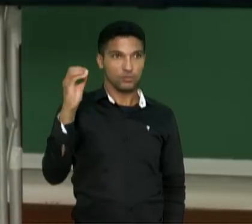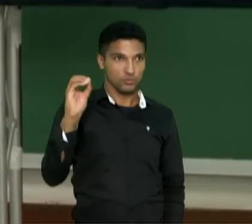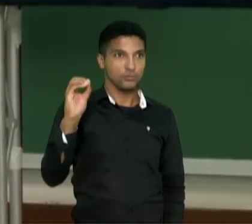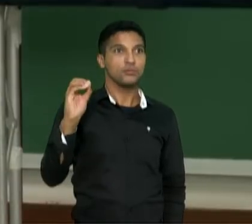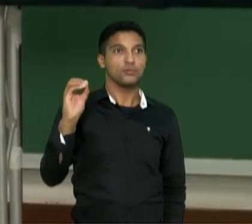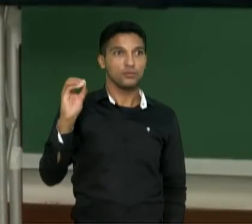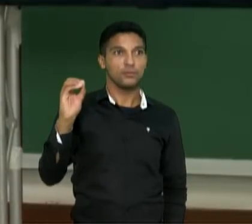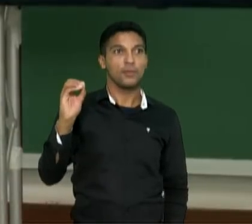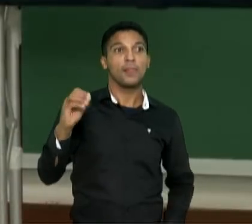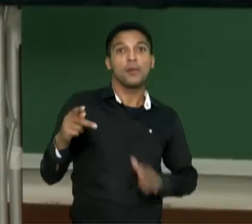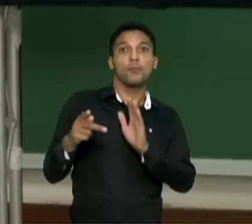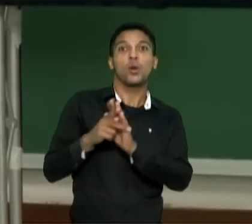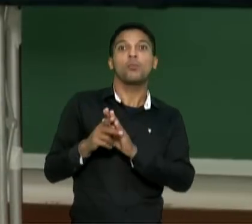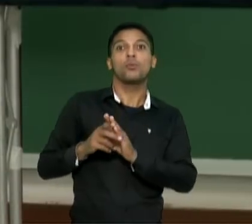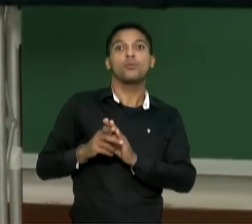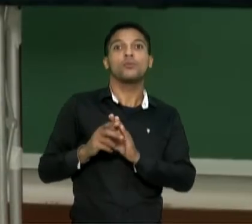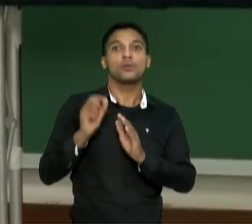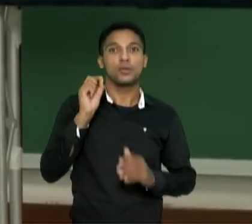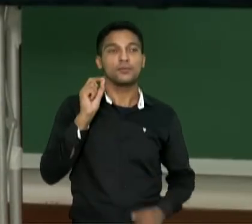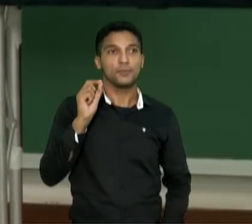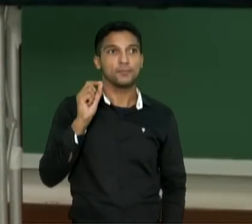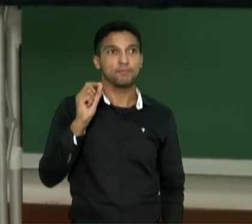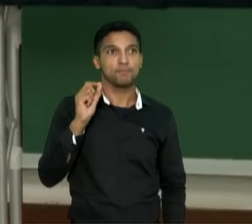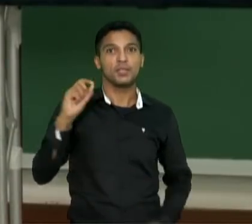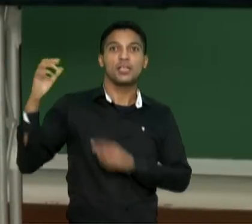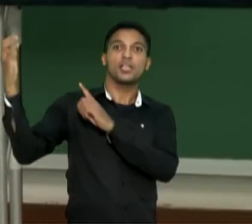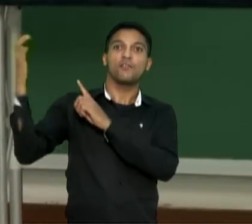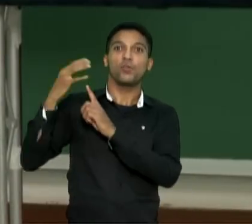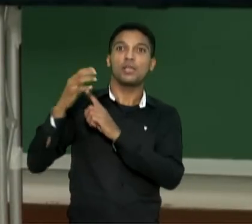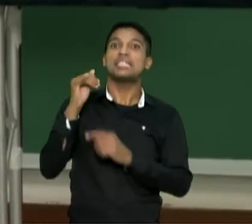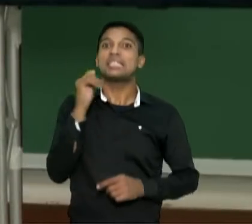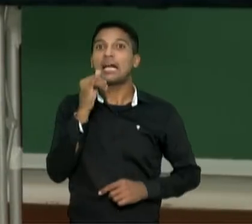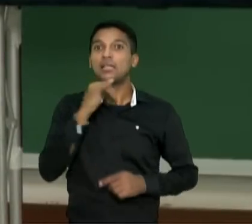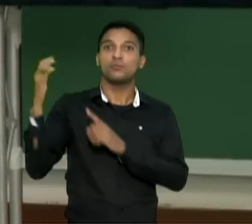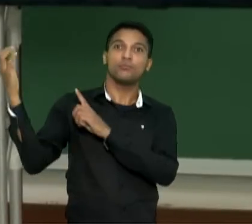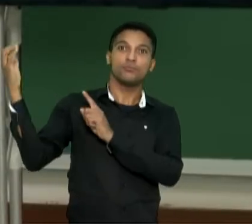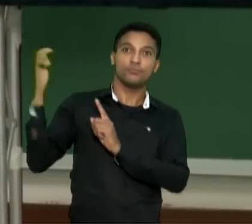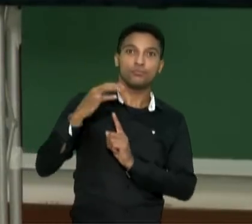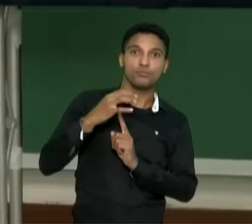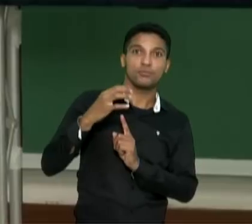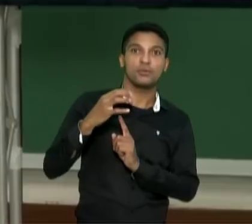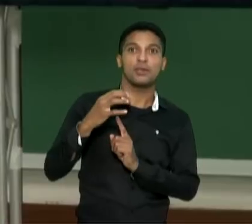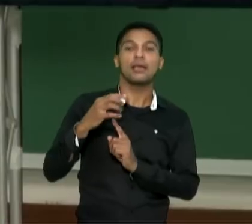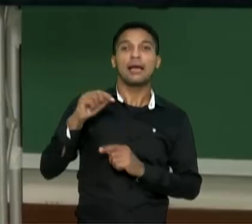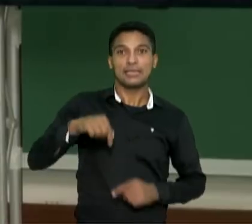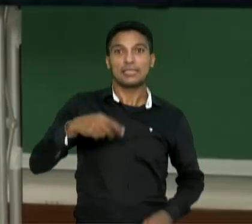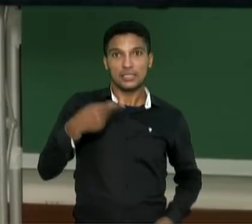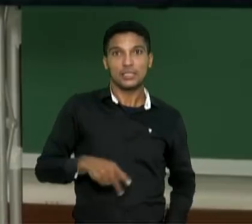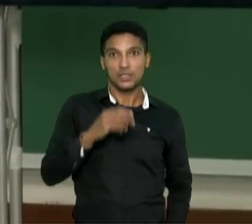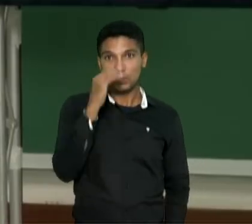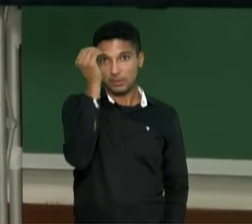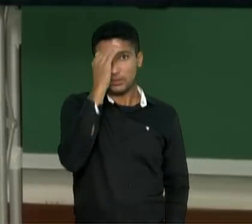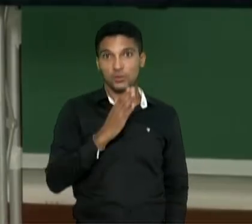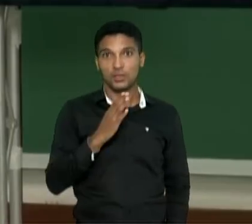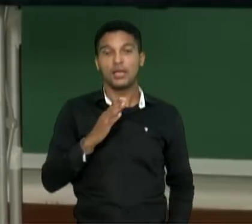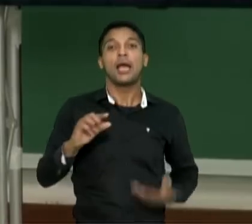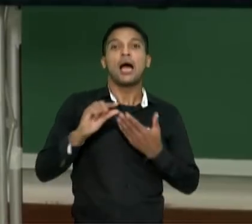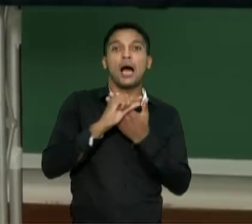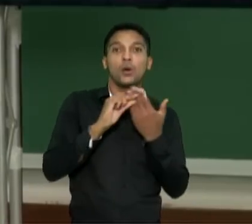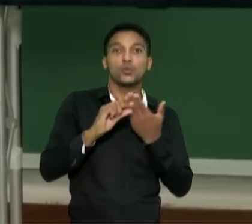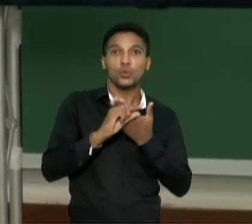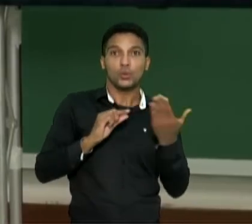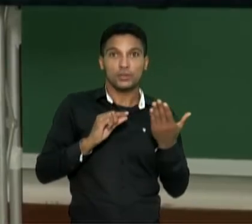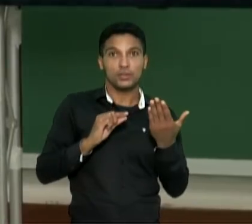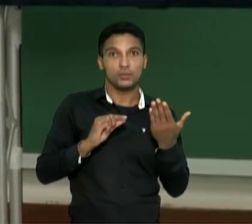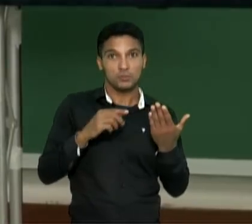para o Brasil. E aqui no Brasil a gente consegue desenvolver algo bem diferenciado. Então, as esculturas do Aleijadinho